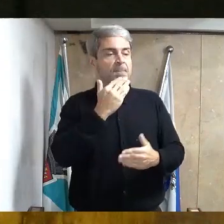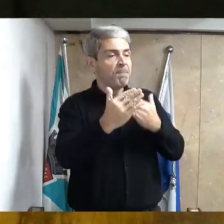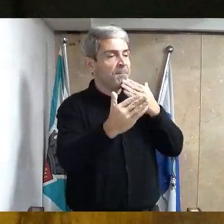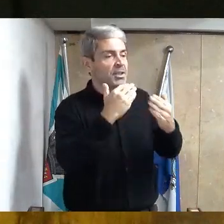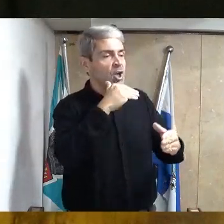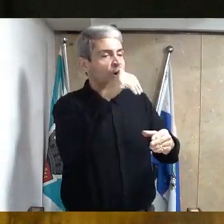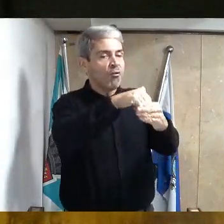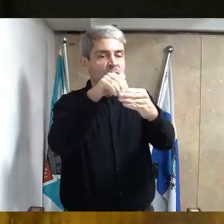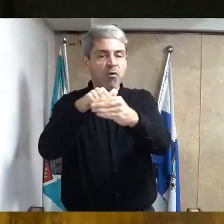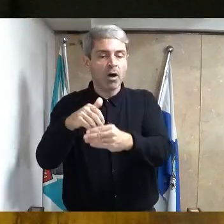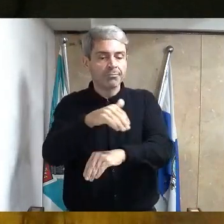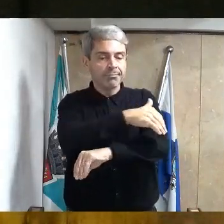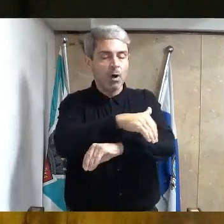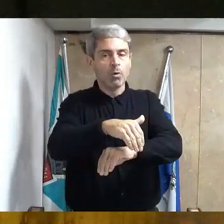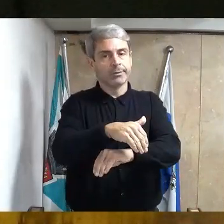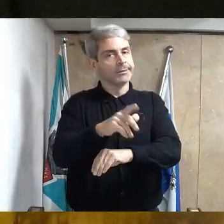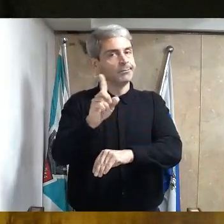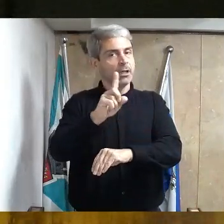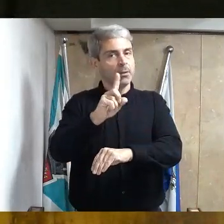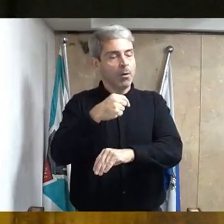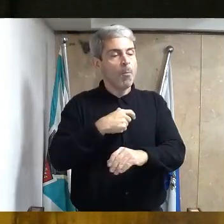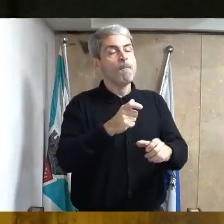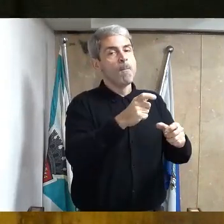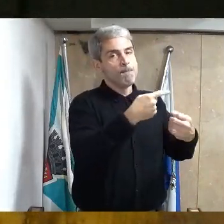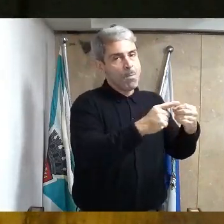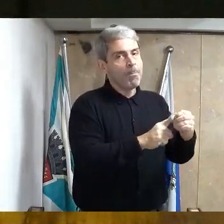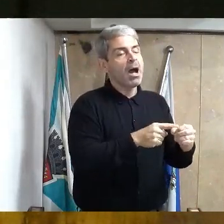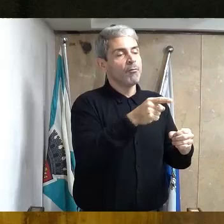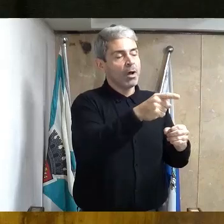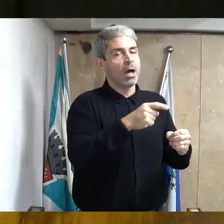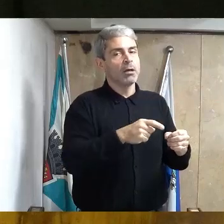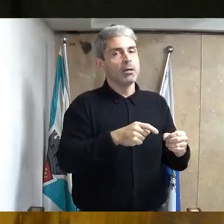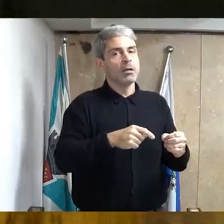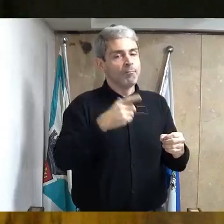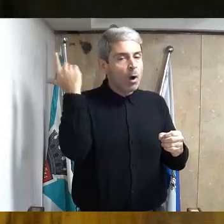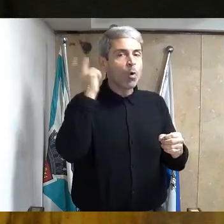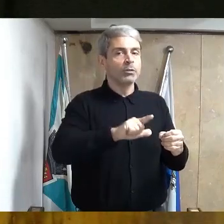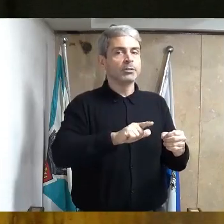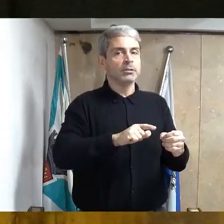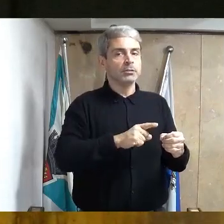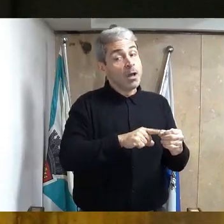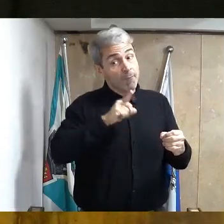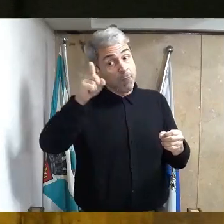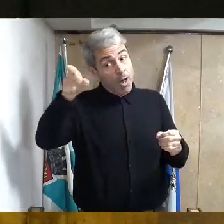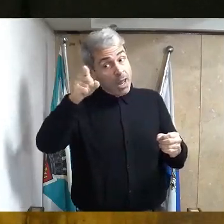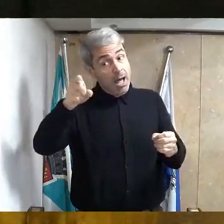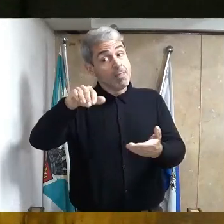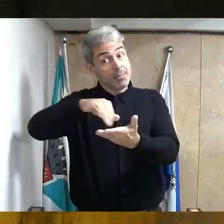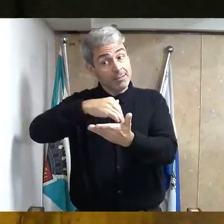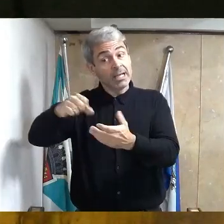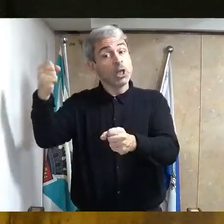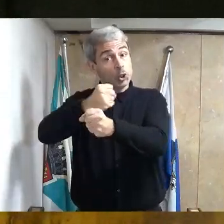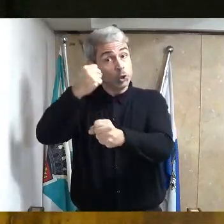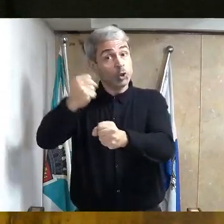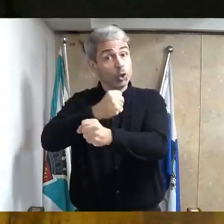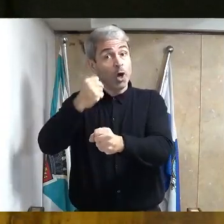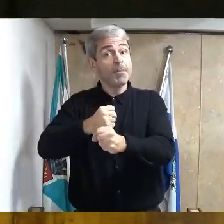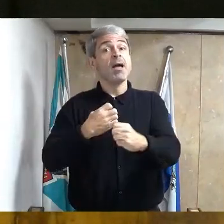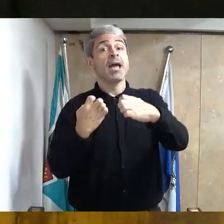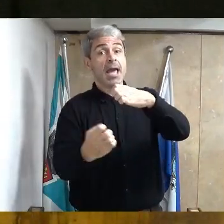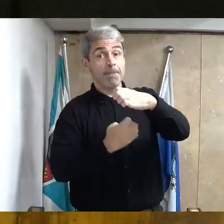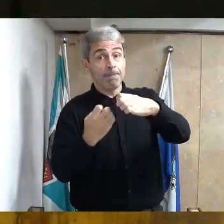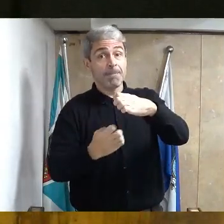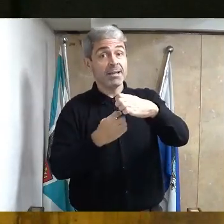aqui no meu bairro vai atender. Eu vou de novo à Secretaria de Obras e vou de novo à empresa